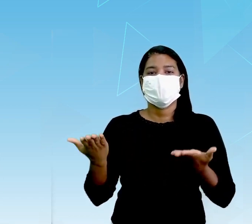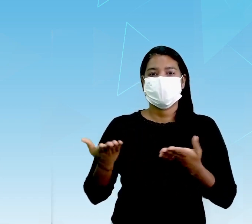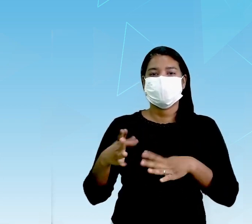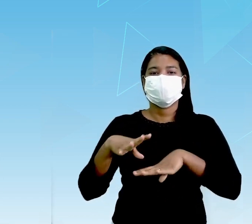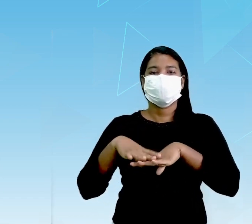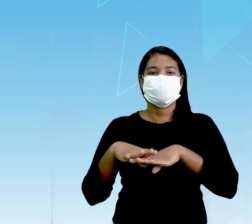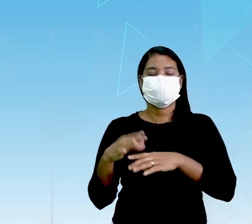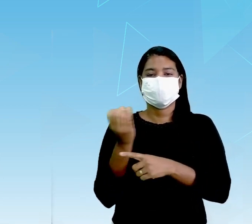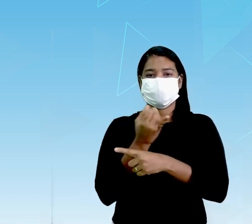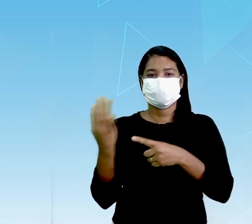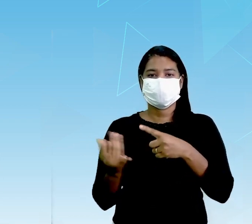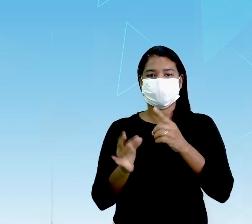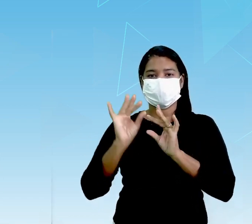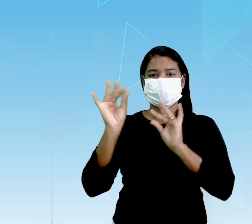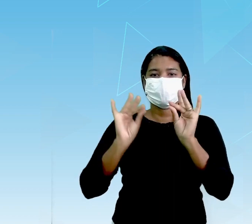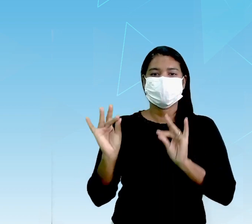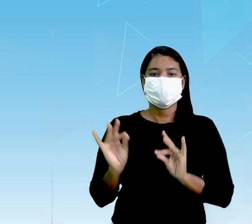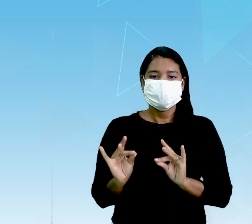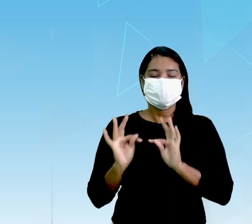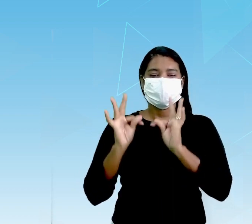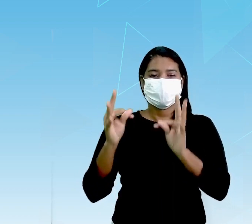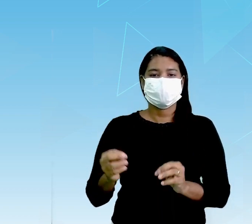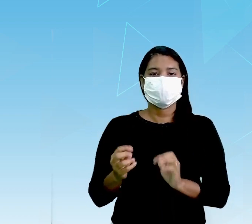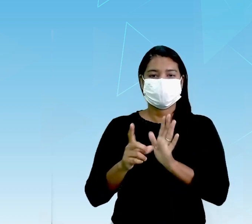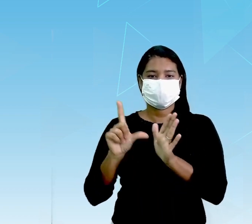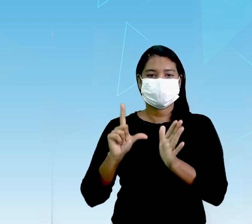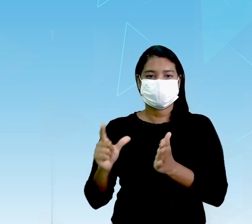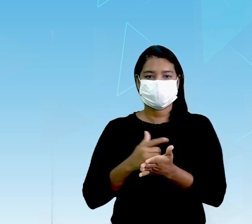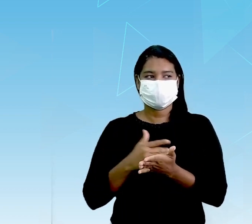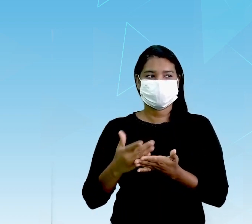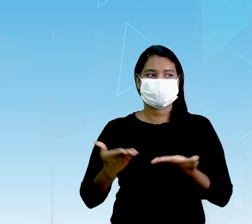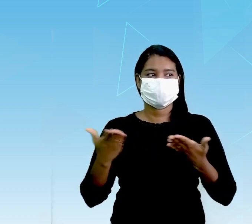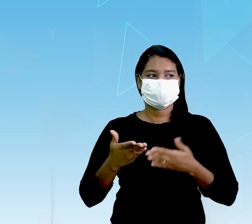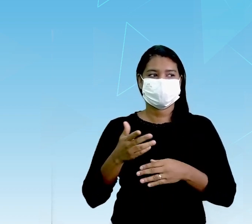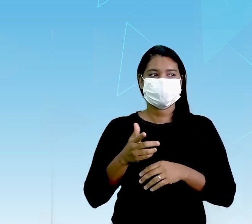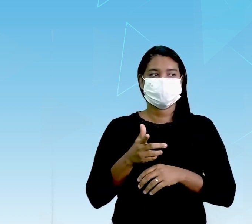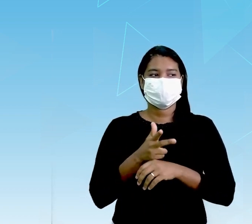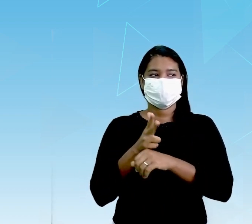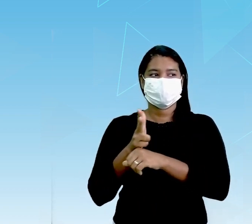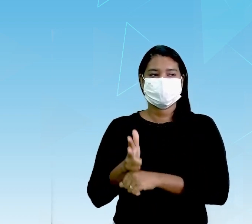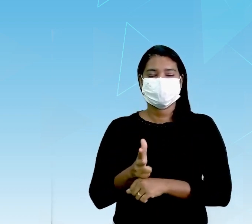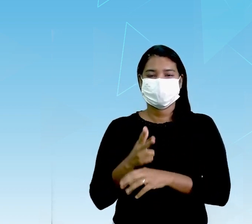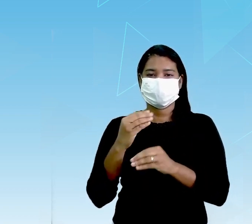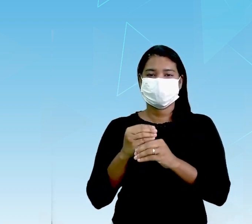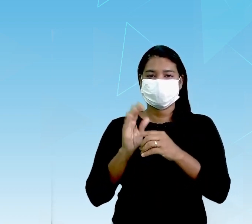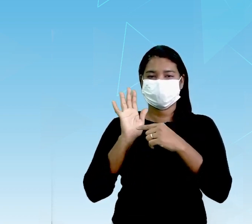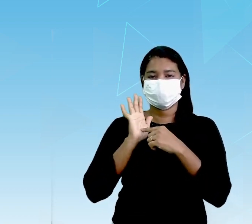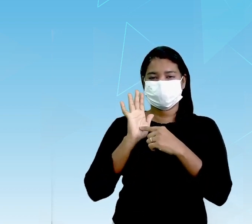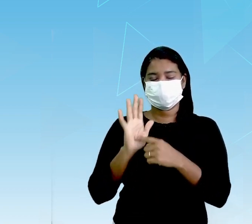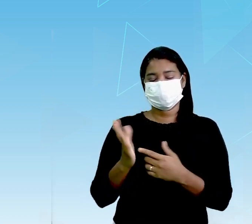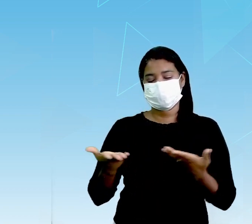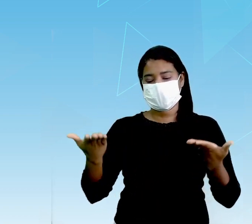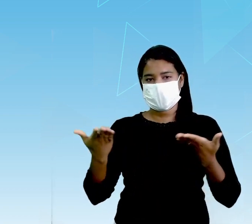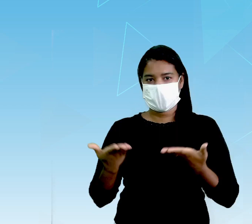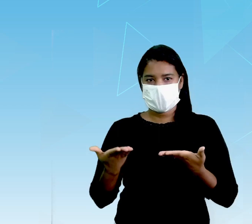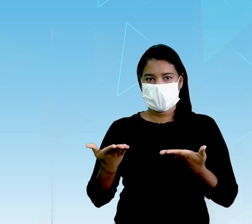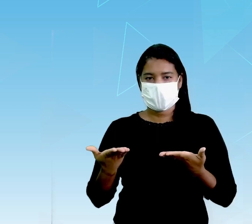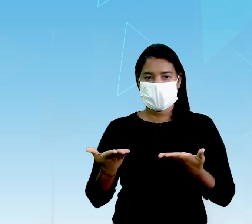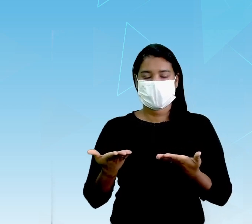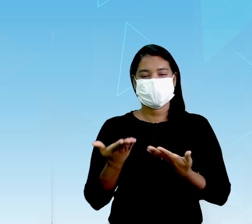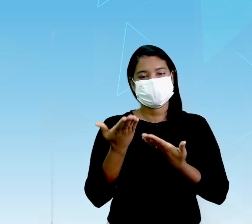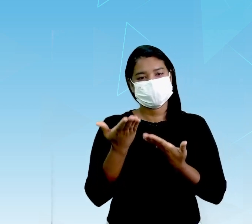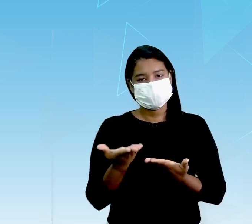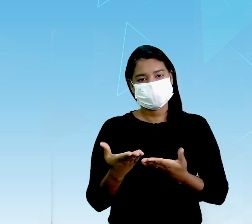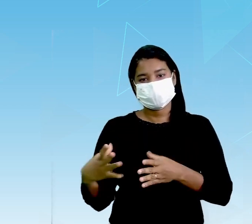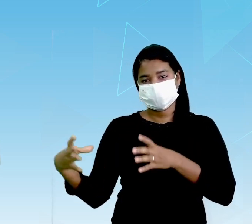sobre fração, especificamente parte todo, mas antes de começar a nossa videoaula, eu vou apresentar, né? Nós vamos nos apresentar a vocês,